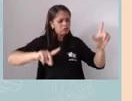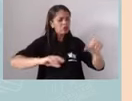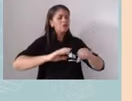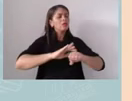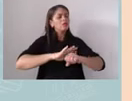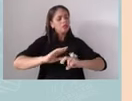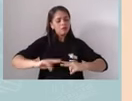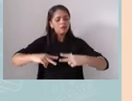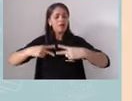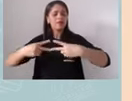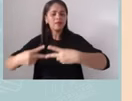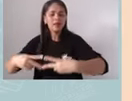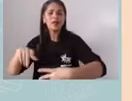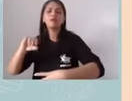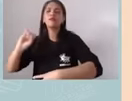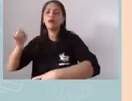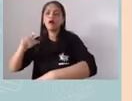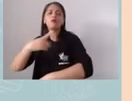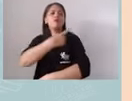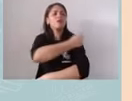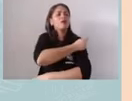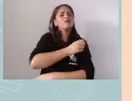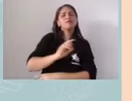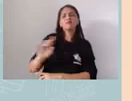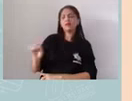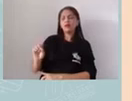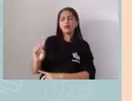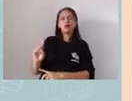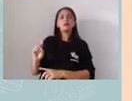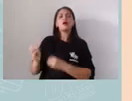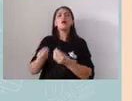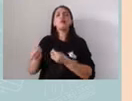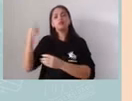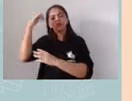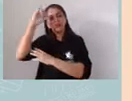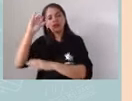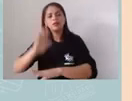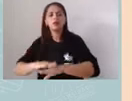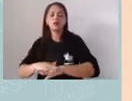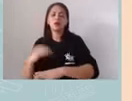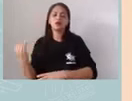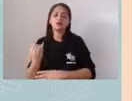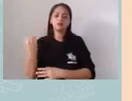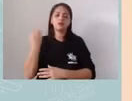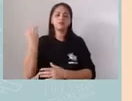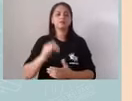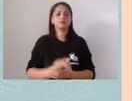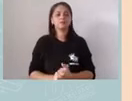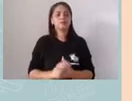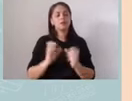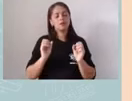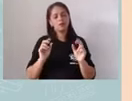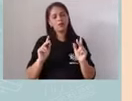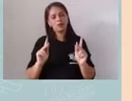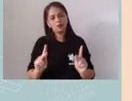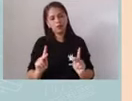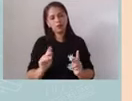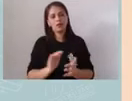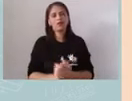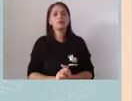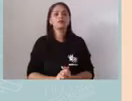se tem vacina, se não tem, como é que se previne, que aí é o mais importante. Ok, pessoal. Bom,